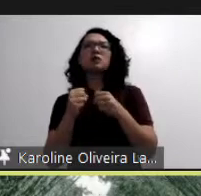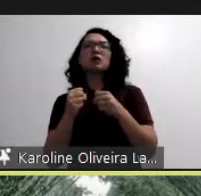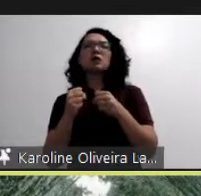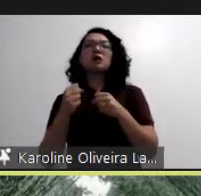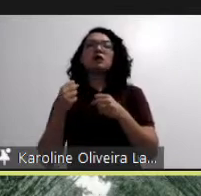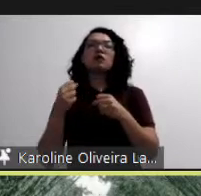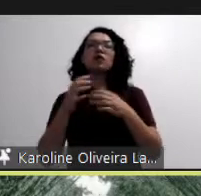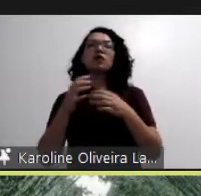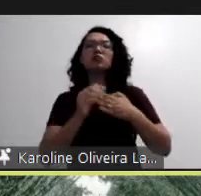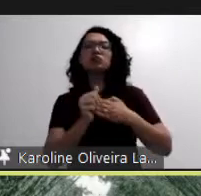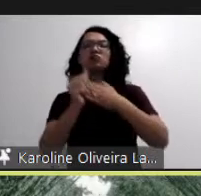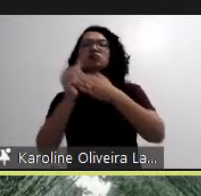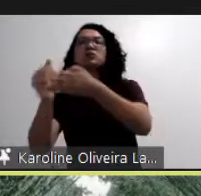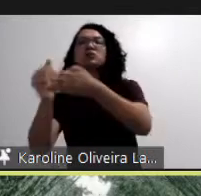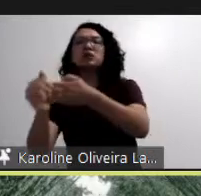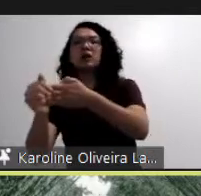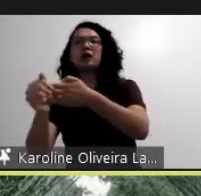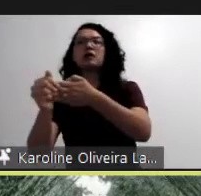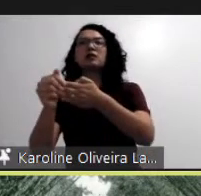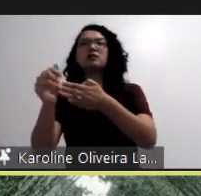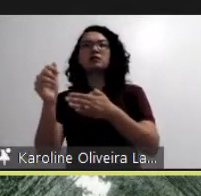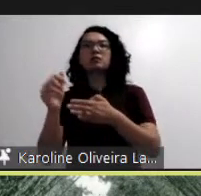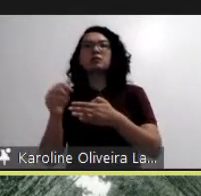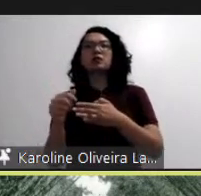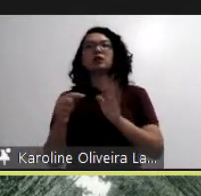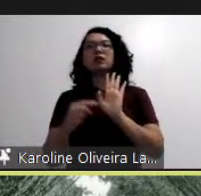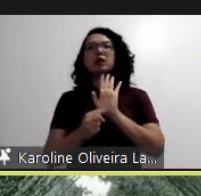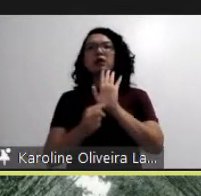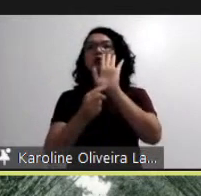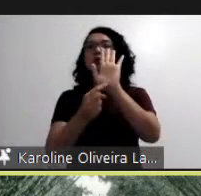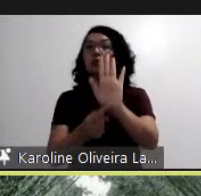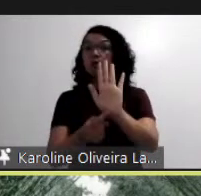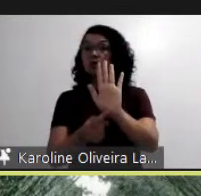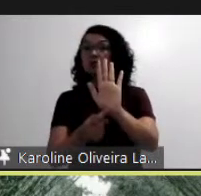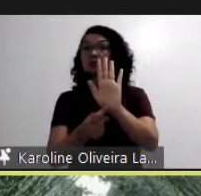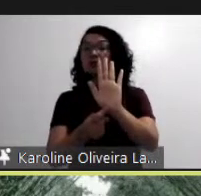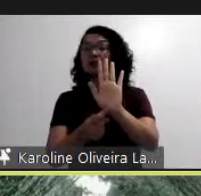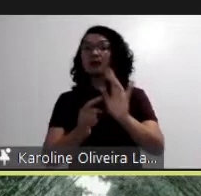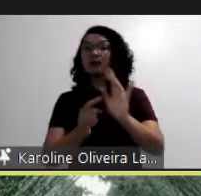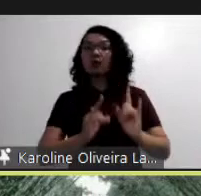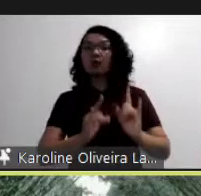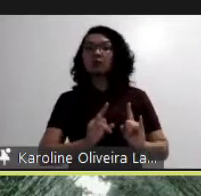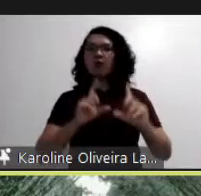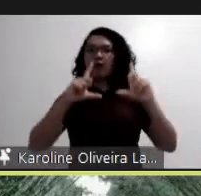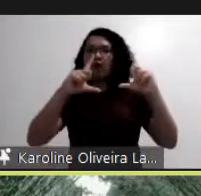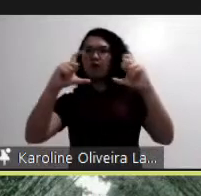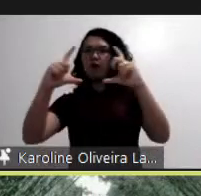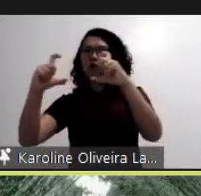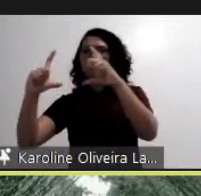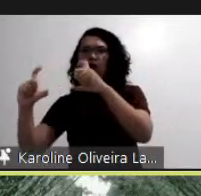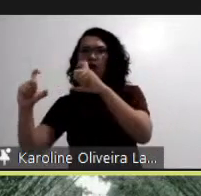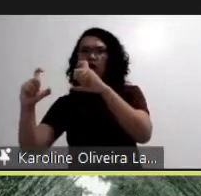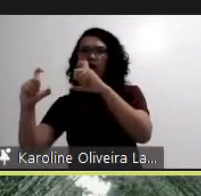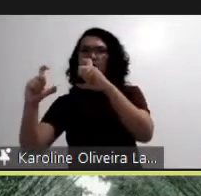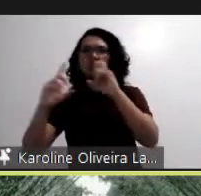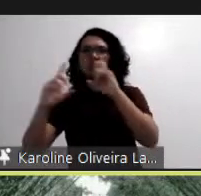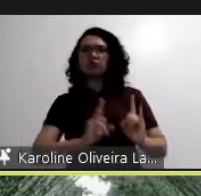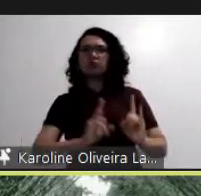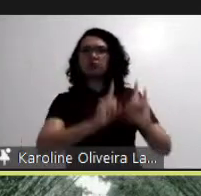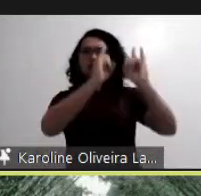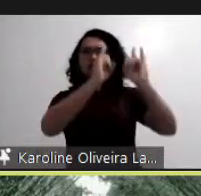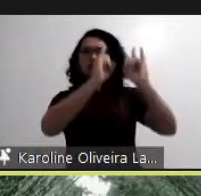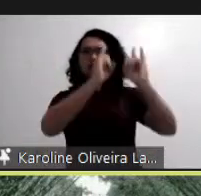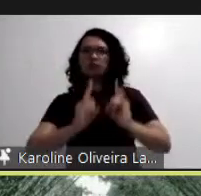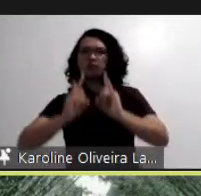falando, né? Olha, é um dúplex, né? E olha esse corredor, né? Olha